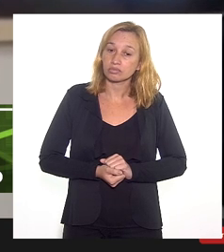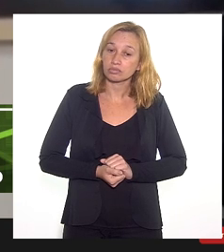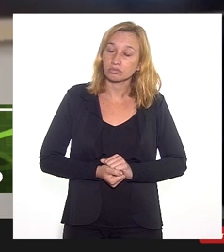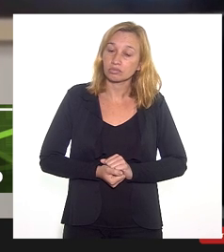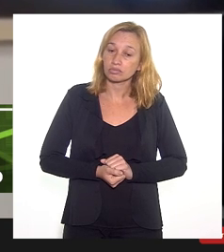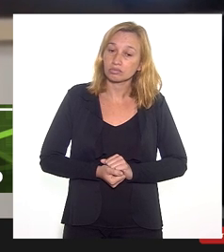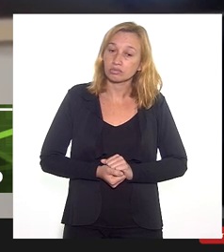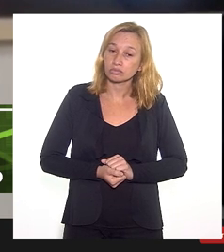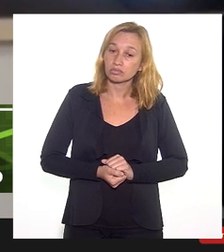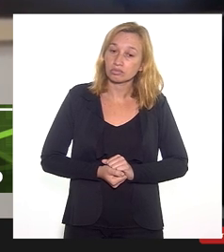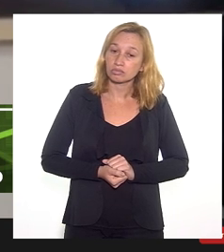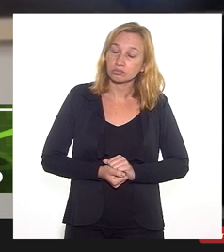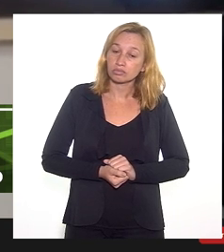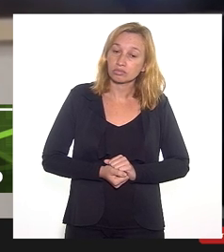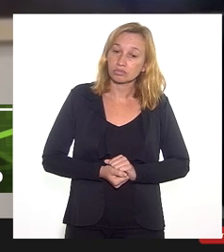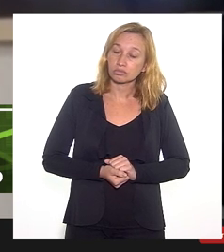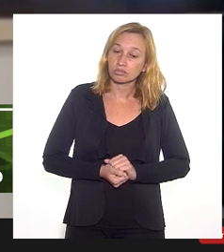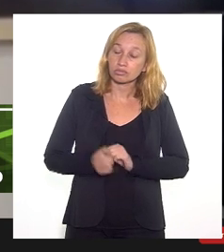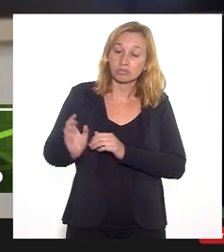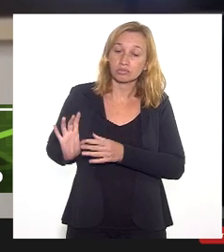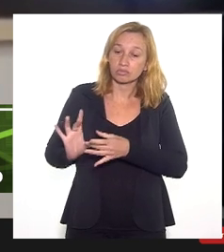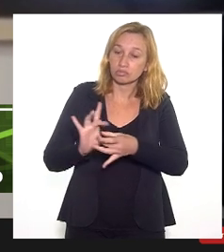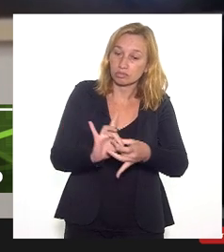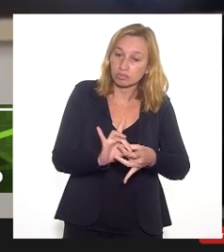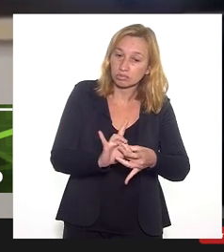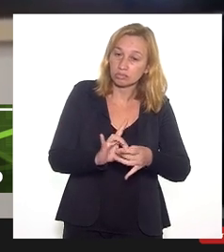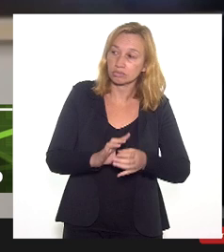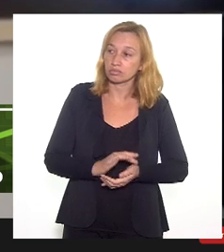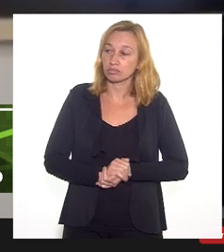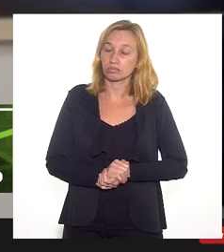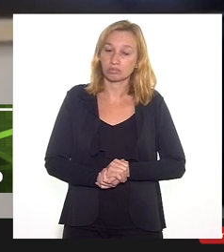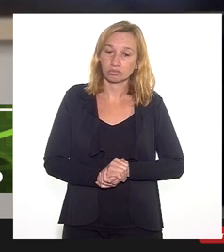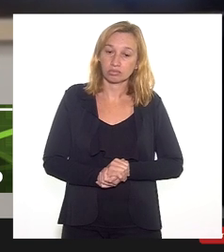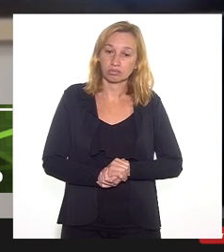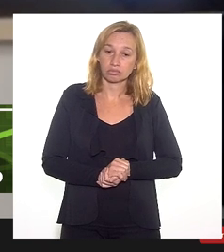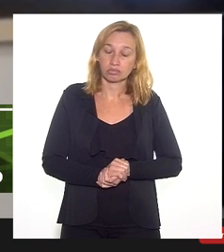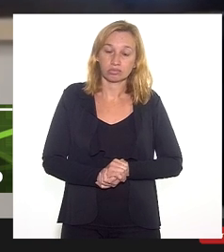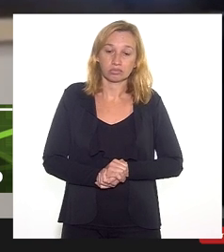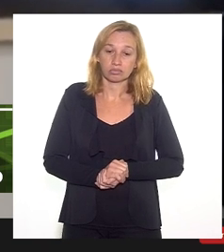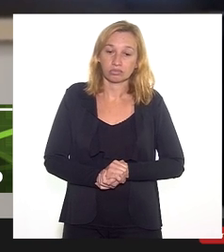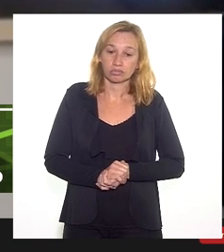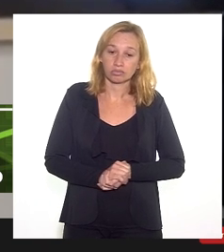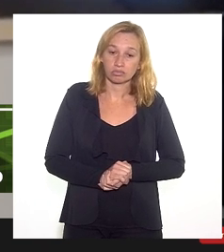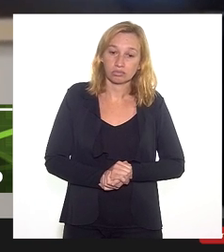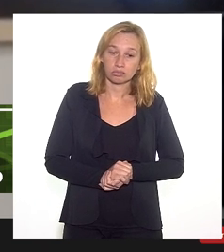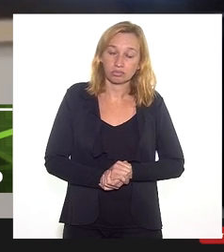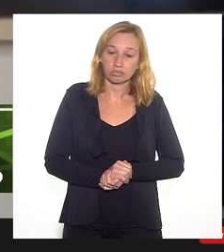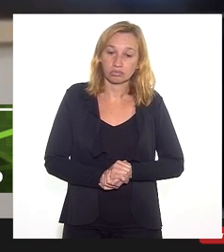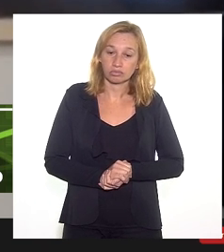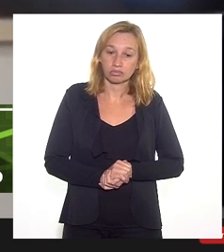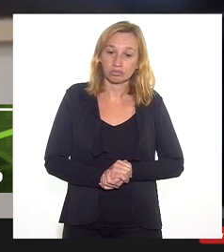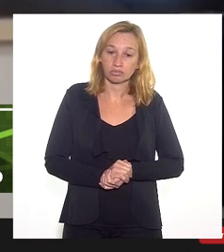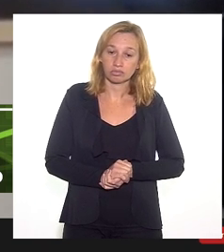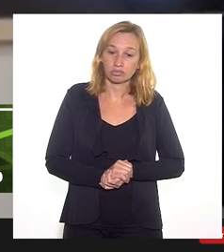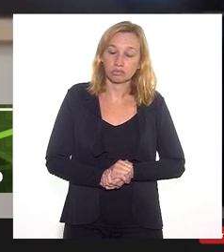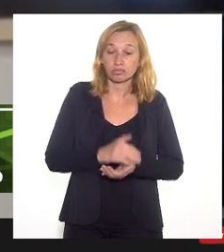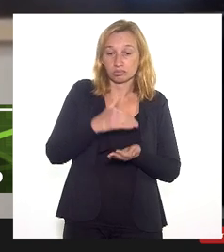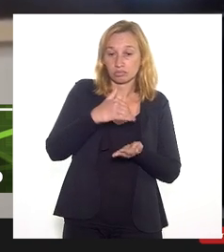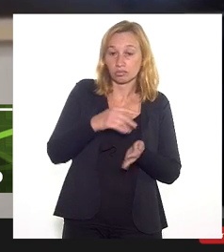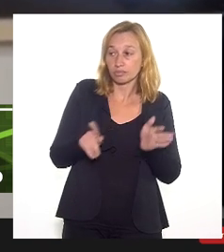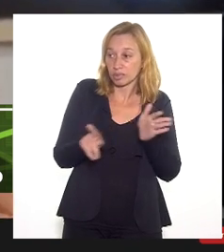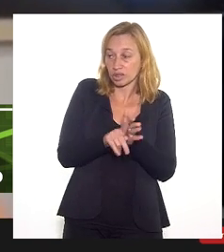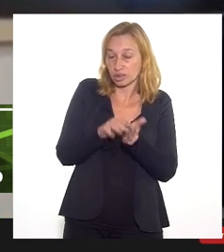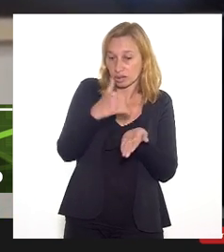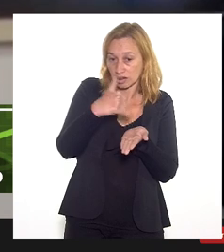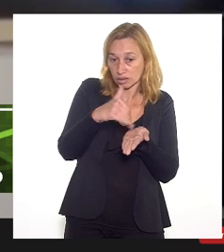condutor veiculador de demandas que são da secretaria na